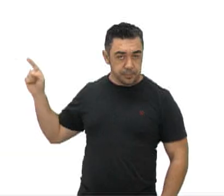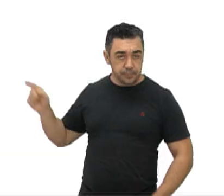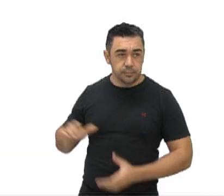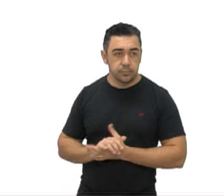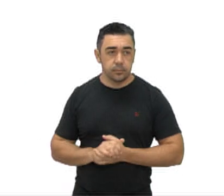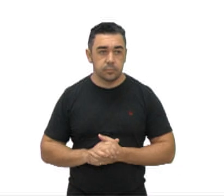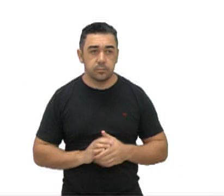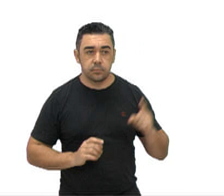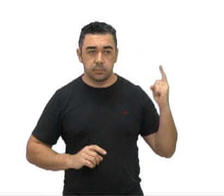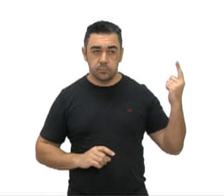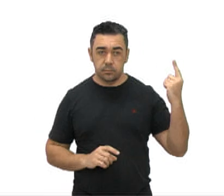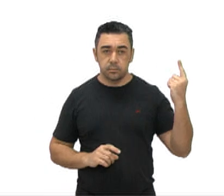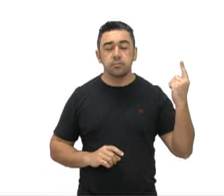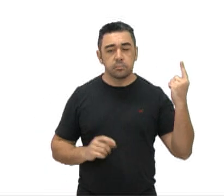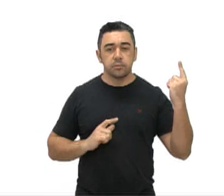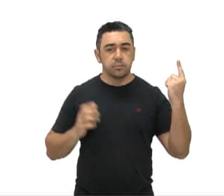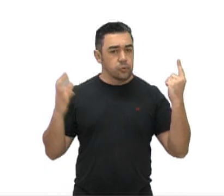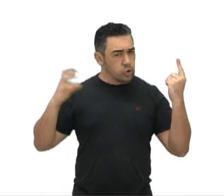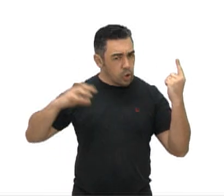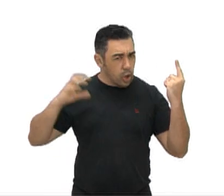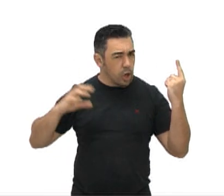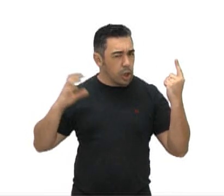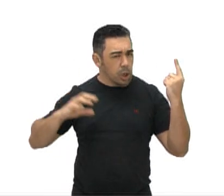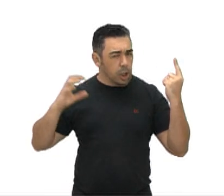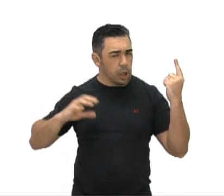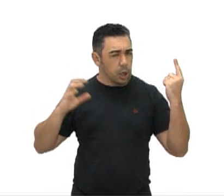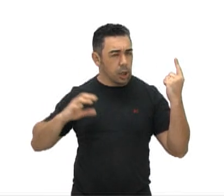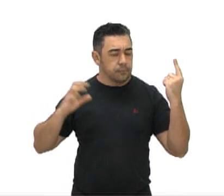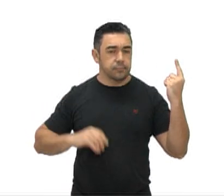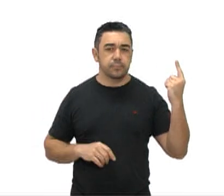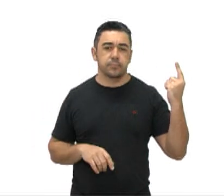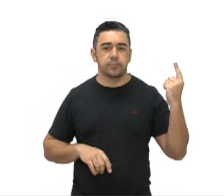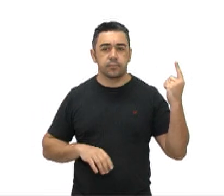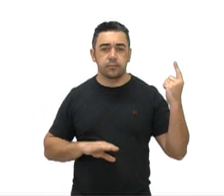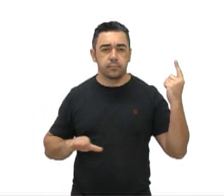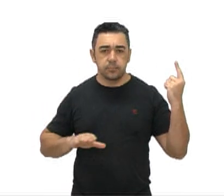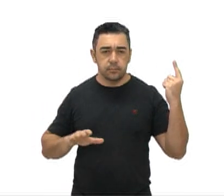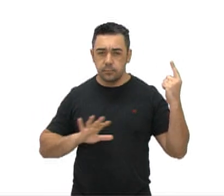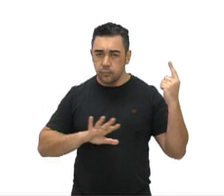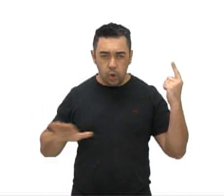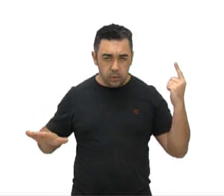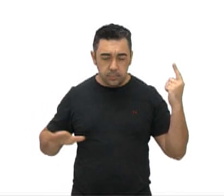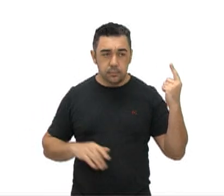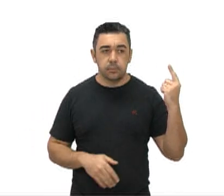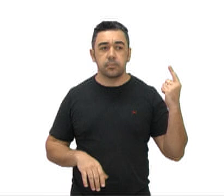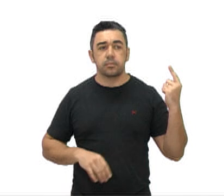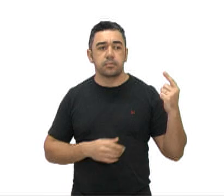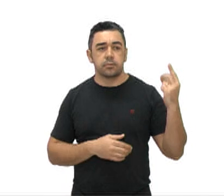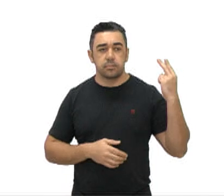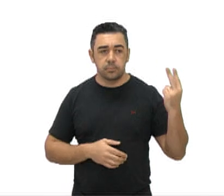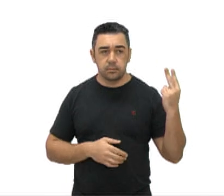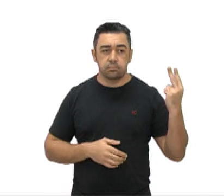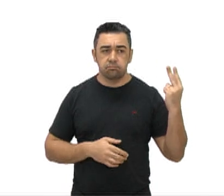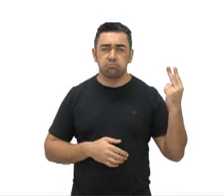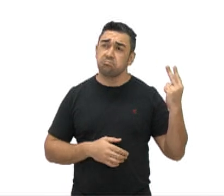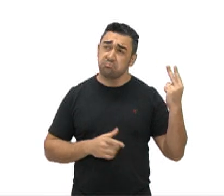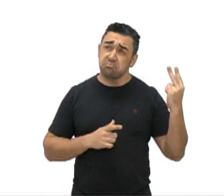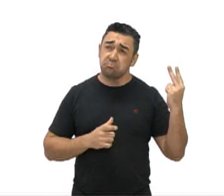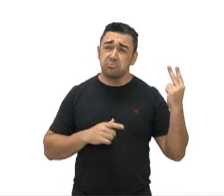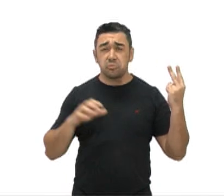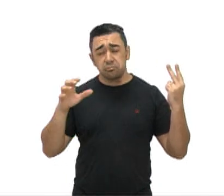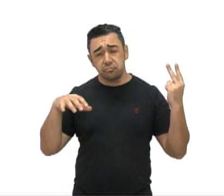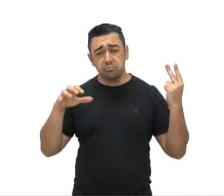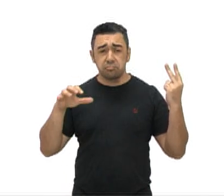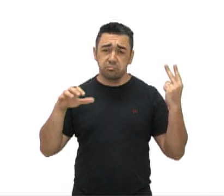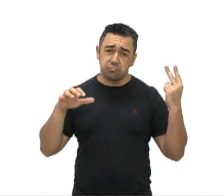tempo. Llueve mucho ou somente llueve, né? Está chovendo, chove muito. El tempo está